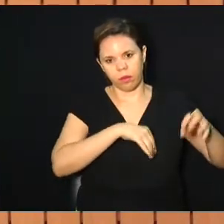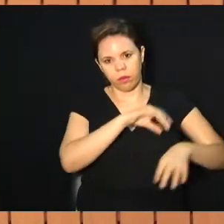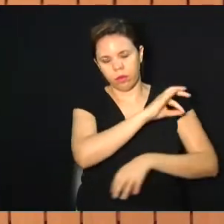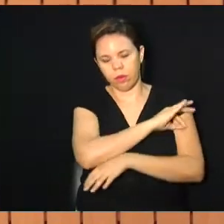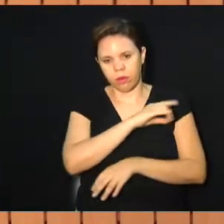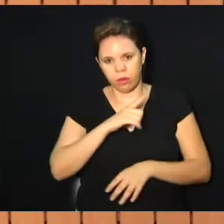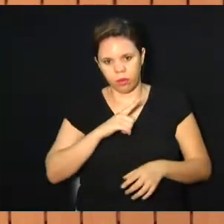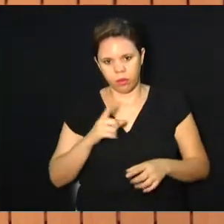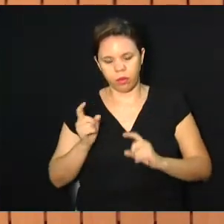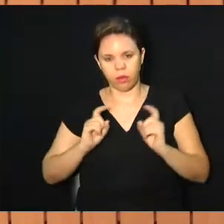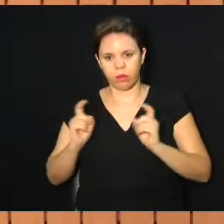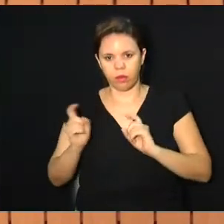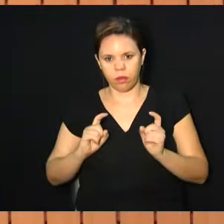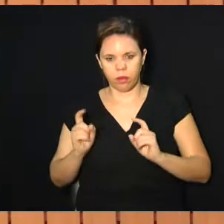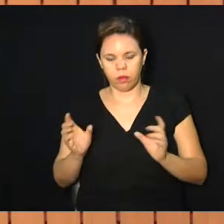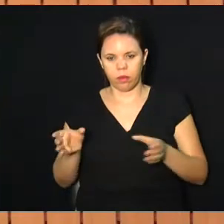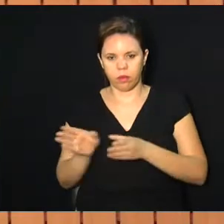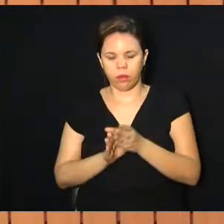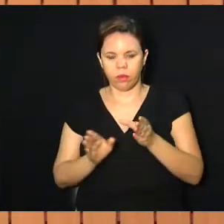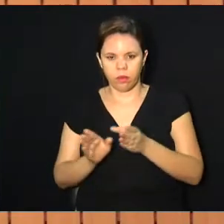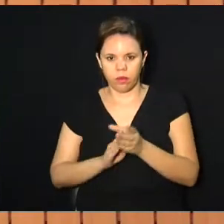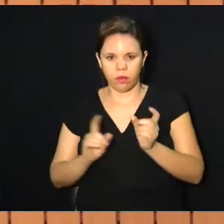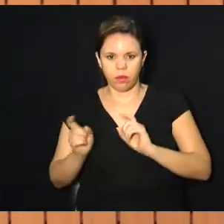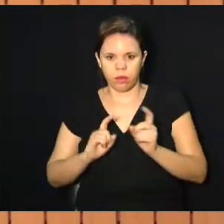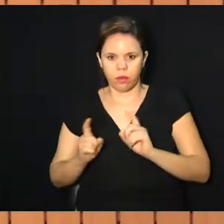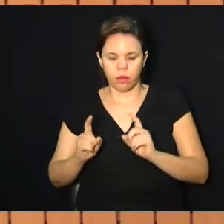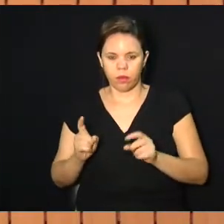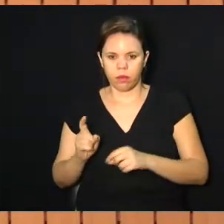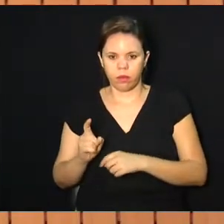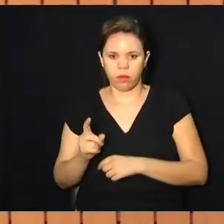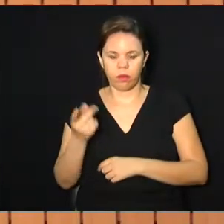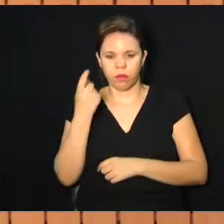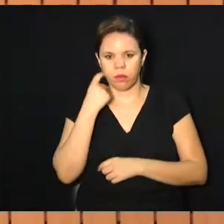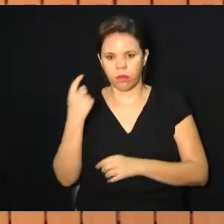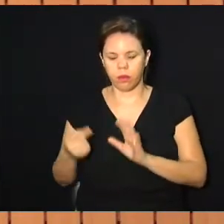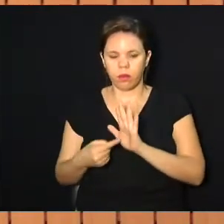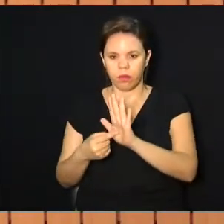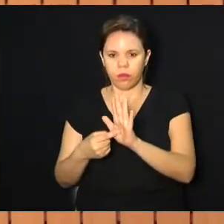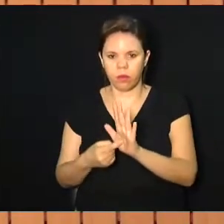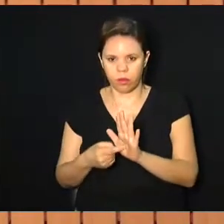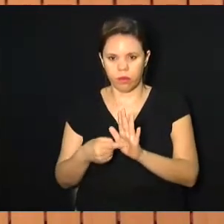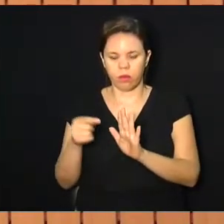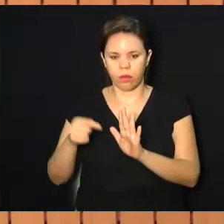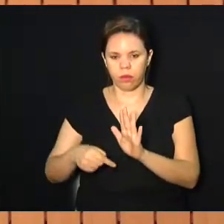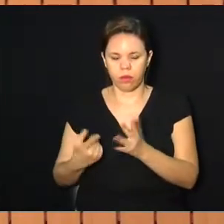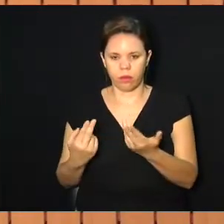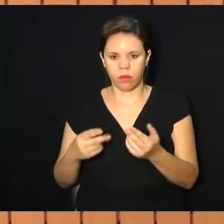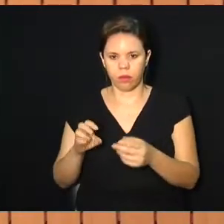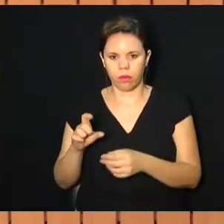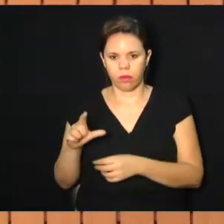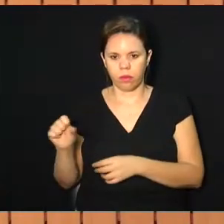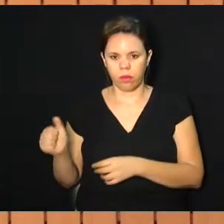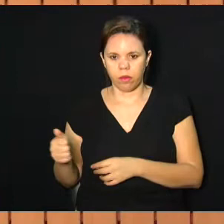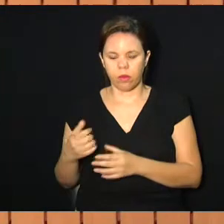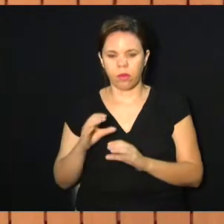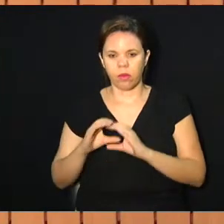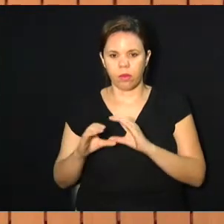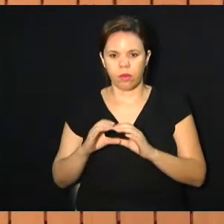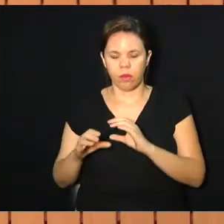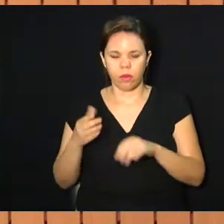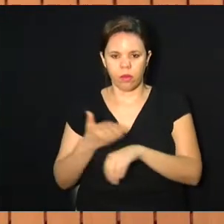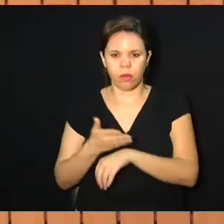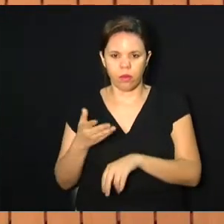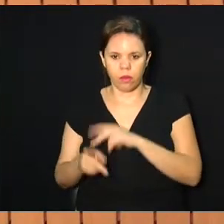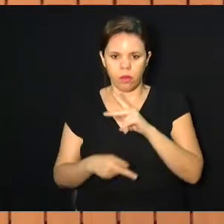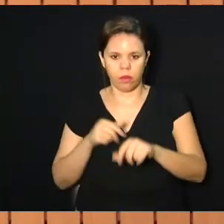uma reunião do Conselho de Transporte de São Paulo na sexta, para que a prefeitura apresente um plano, e aqui é um pouco do que a Elisa falou também, de comunicação e